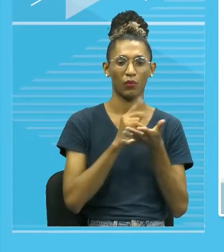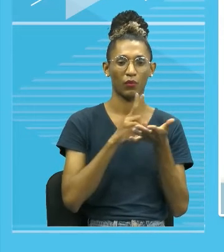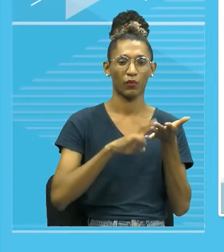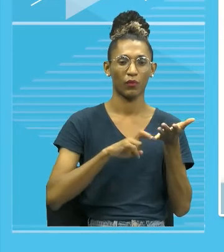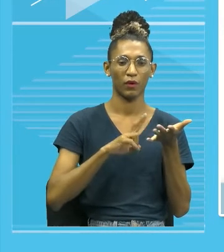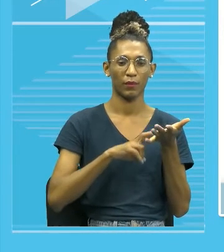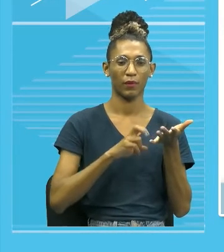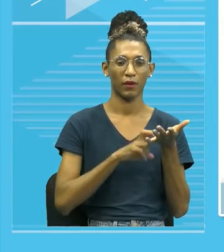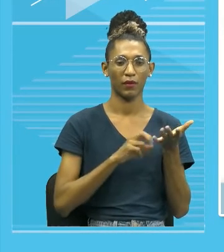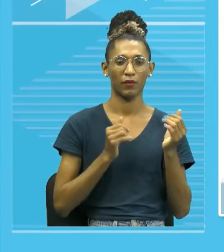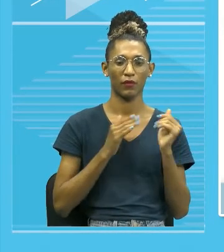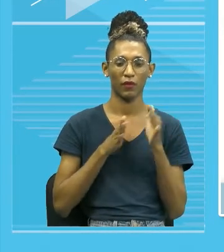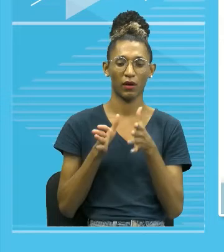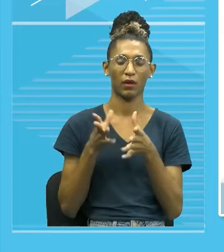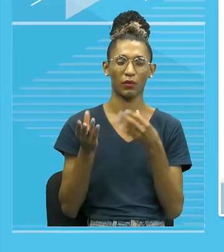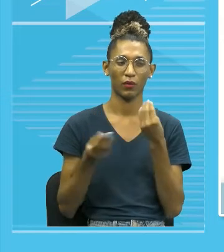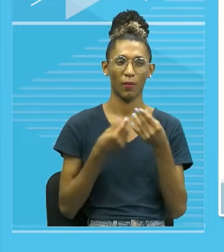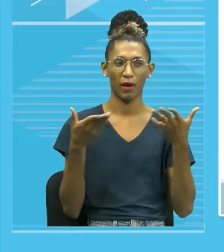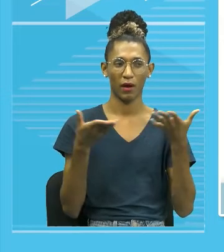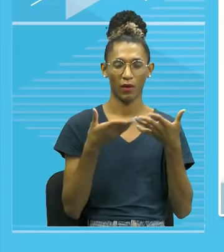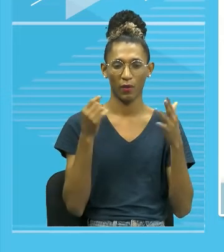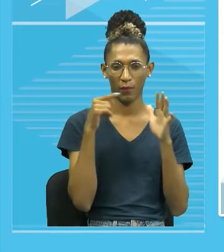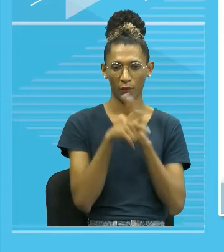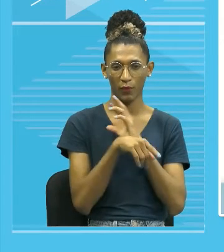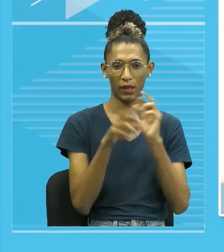a gente vai fazer agora as questões de vocabulário